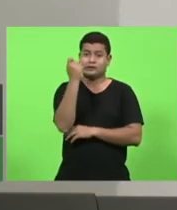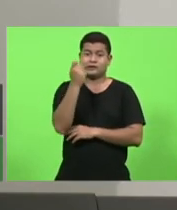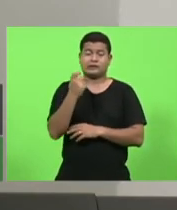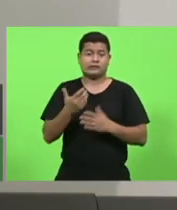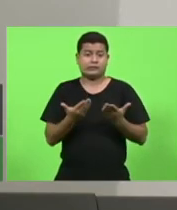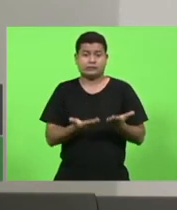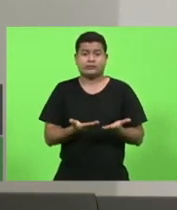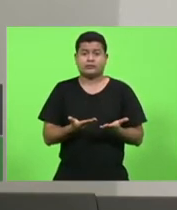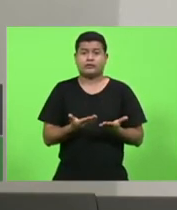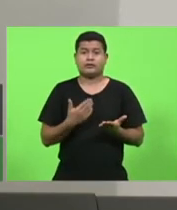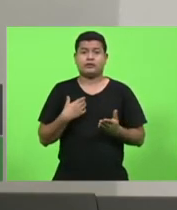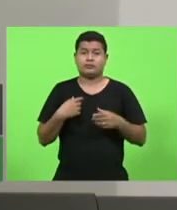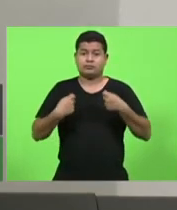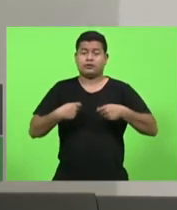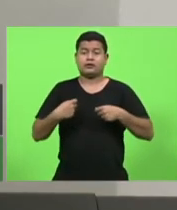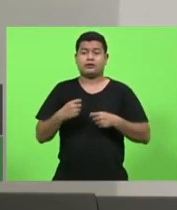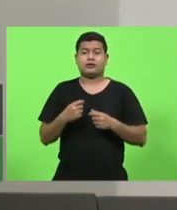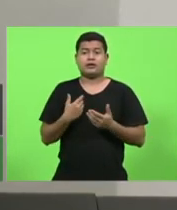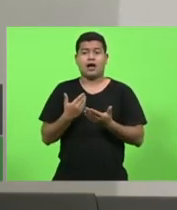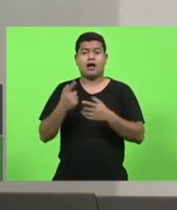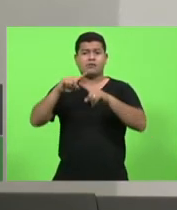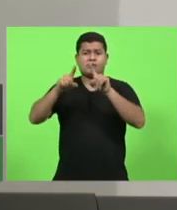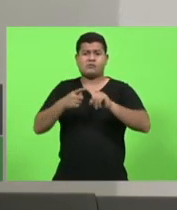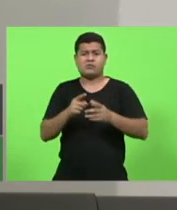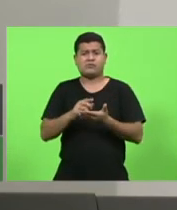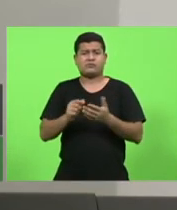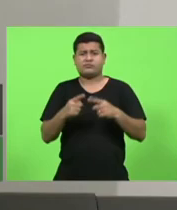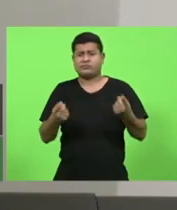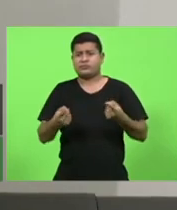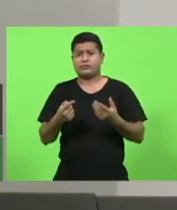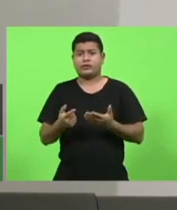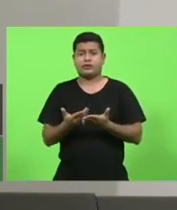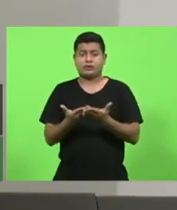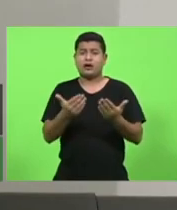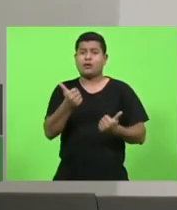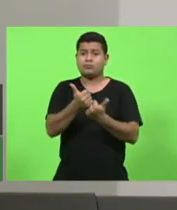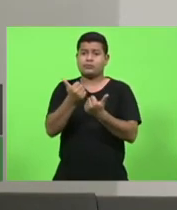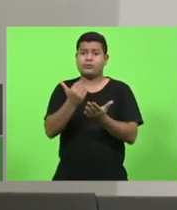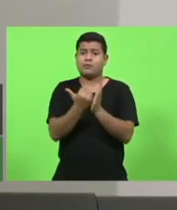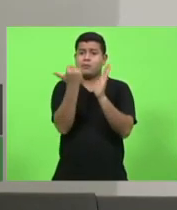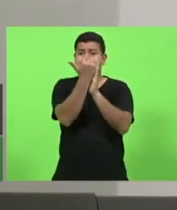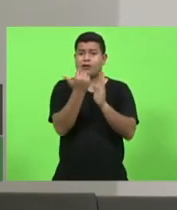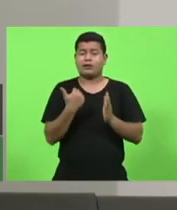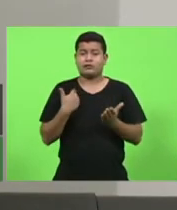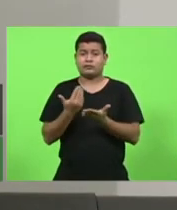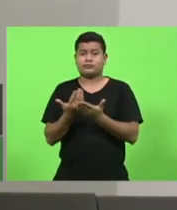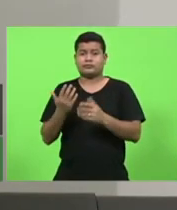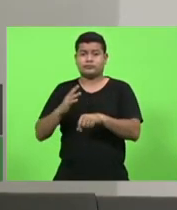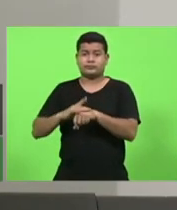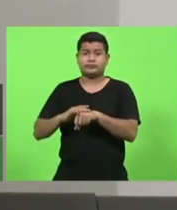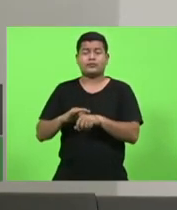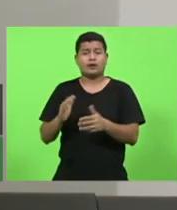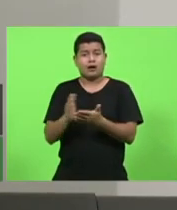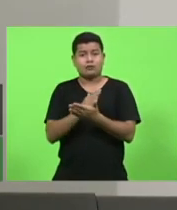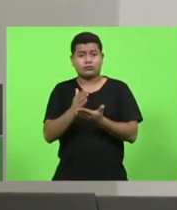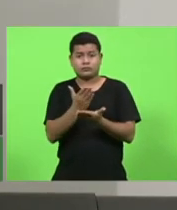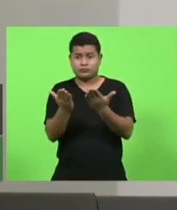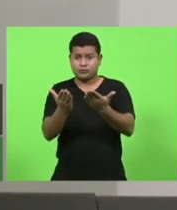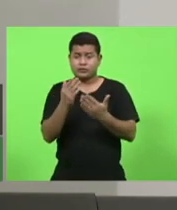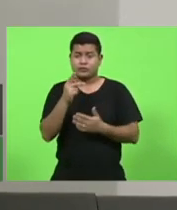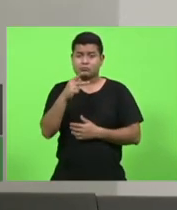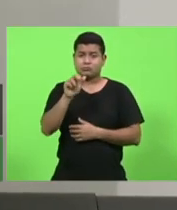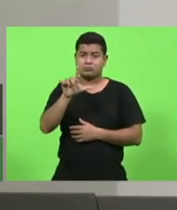de aparelhos, de outro tipo de apoio, né, de doenças aqui citadas por você, Paulo,